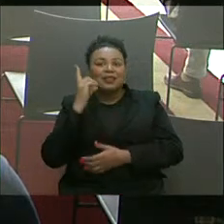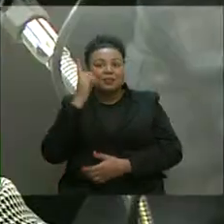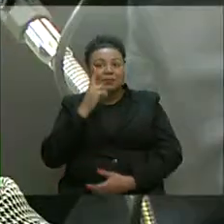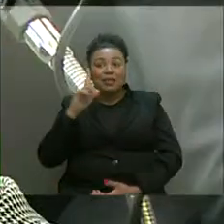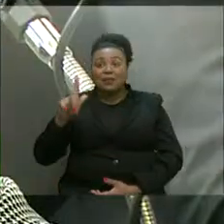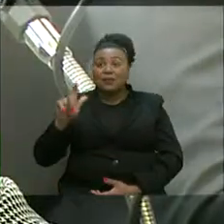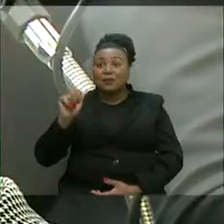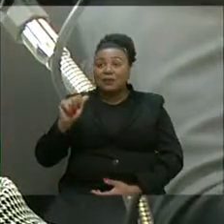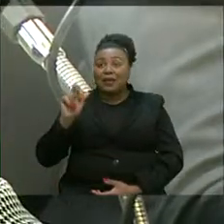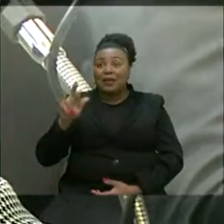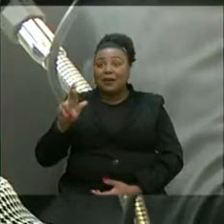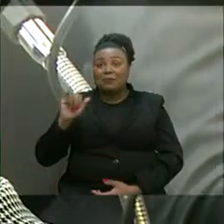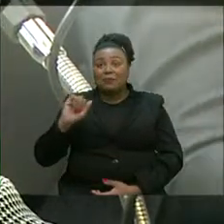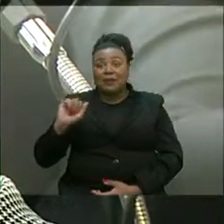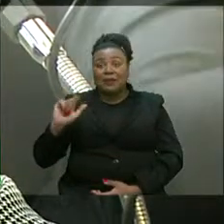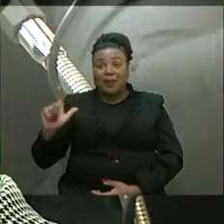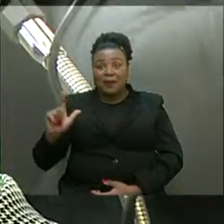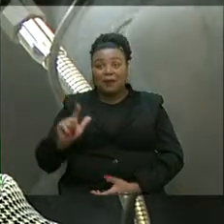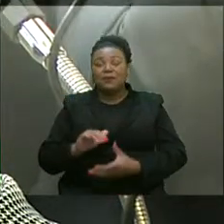deputado Gabriel Souza.